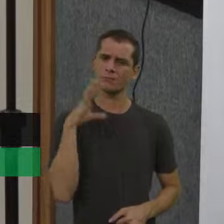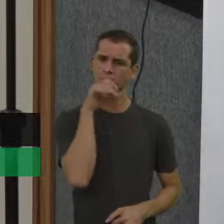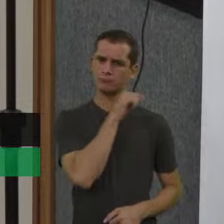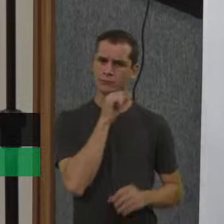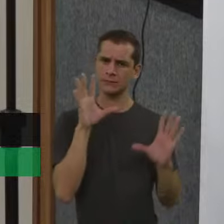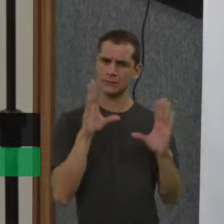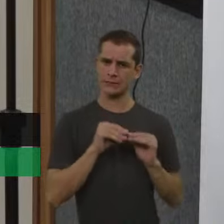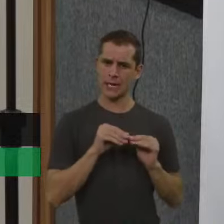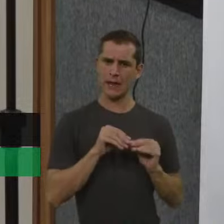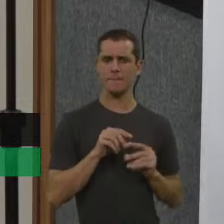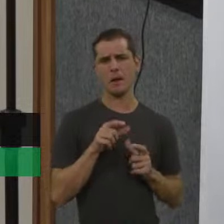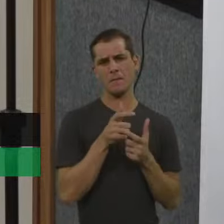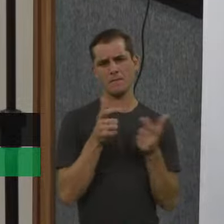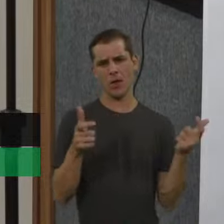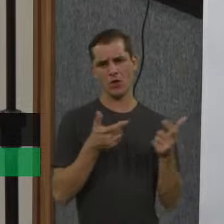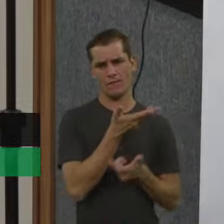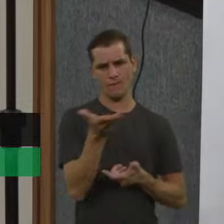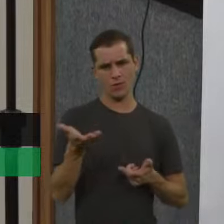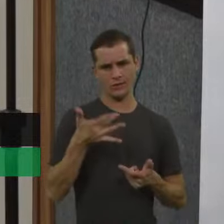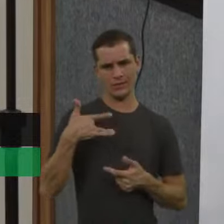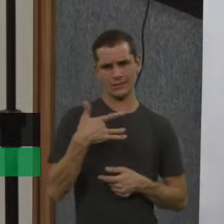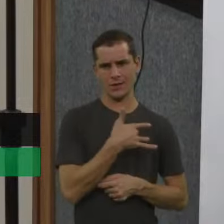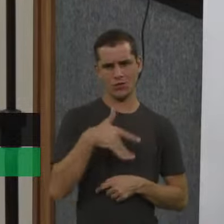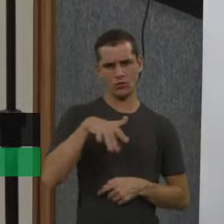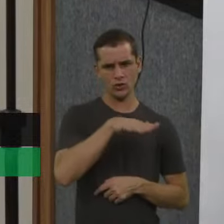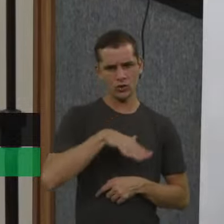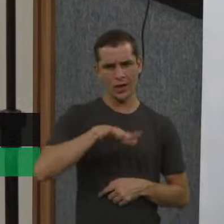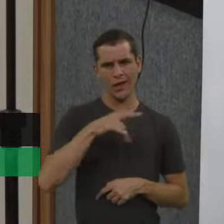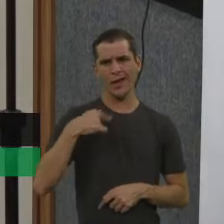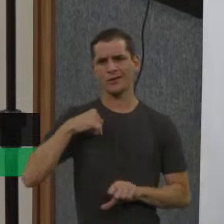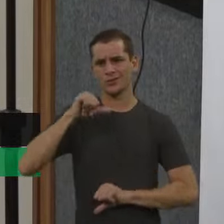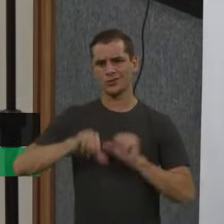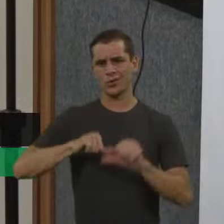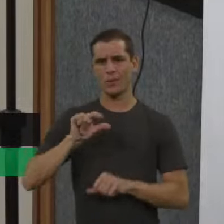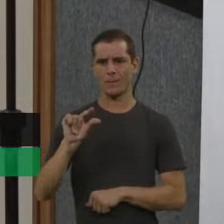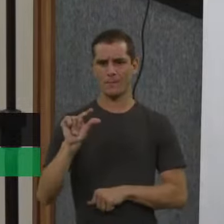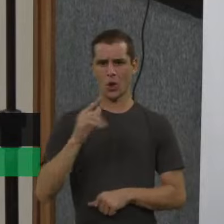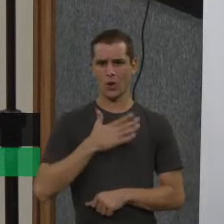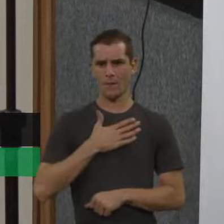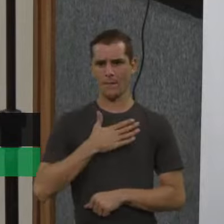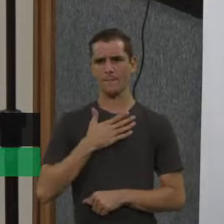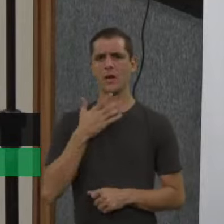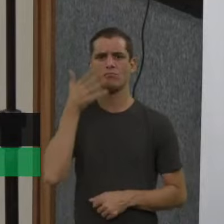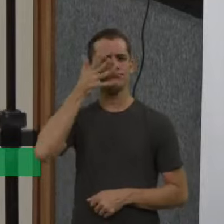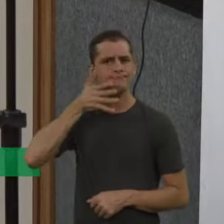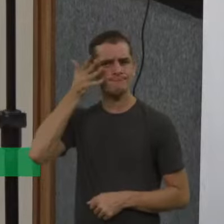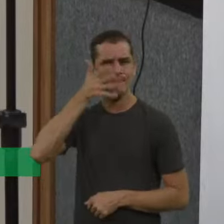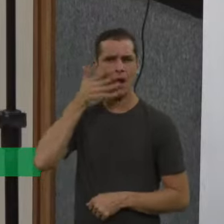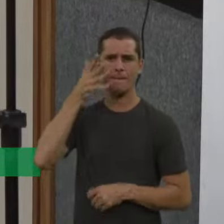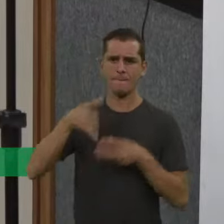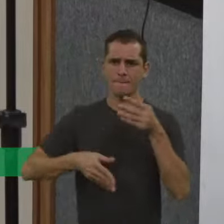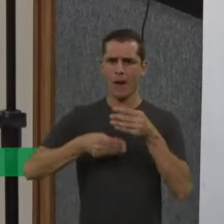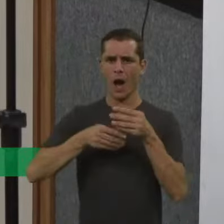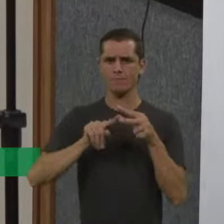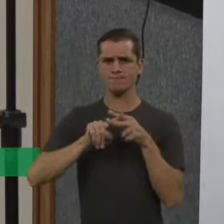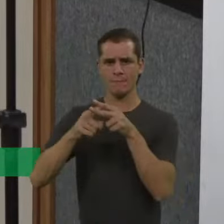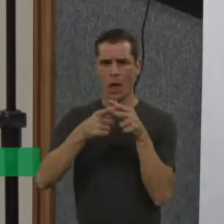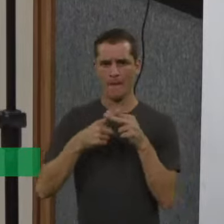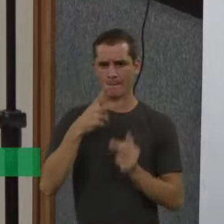vi que a maioria de vocês é da área da saúde, eu até dei uma modificada aqui no mental, porque eu acho que vai ficar